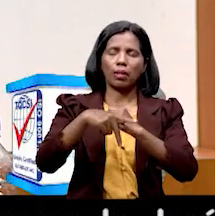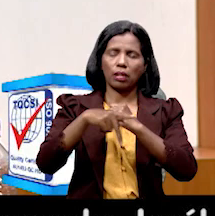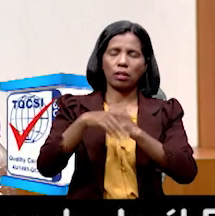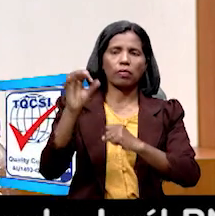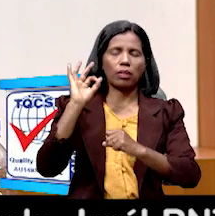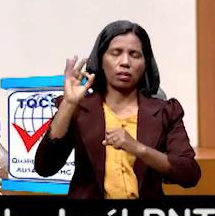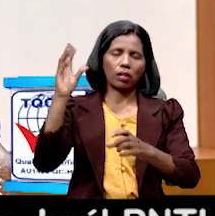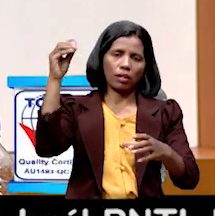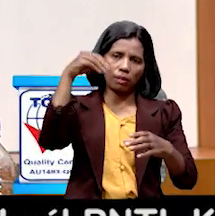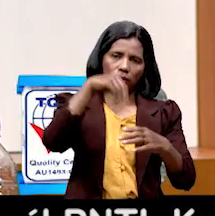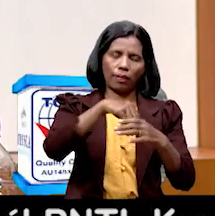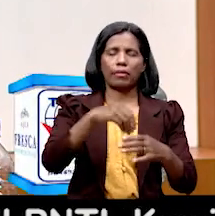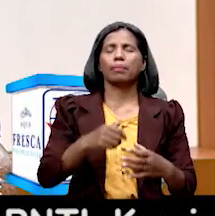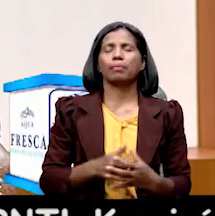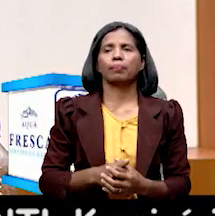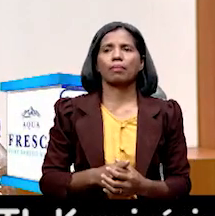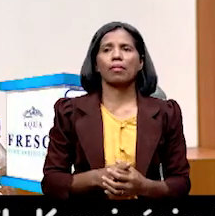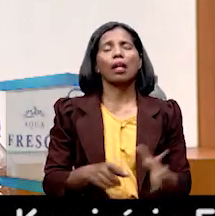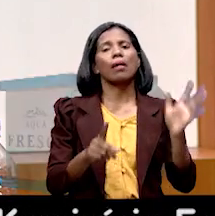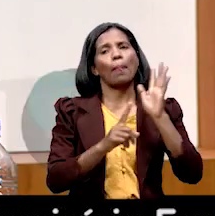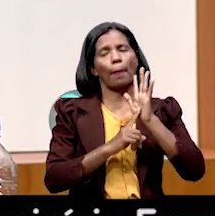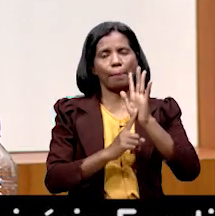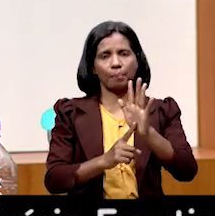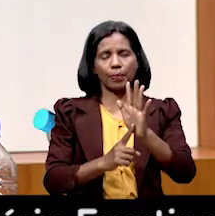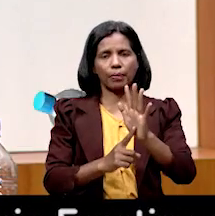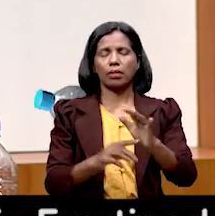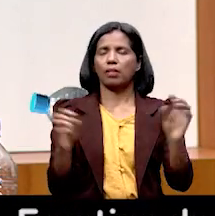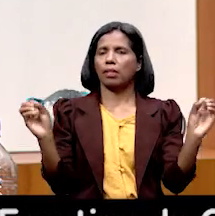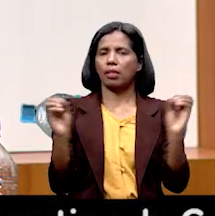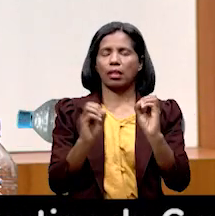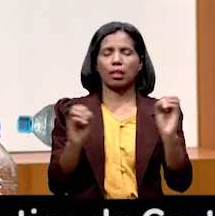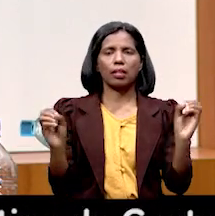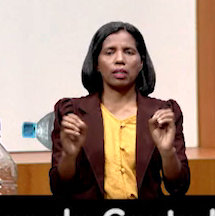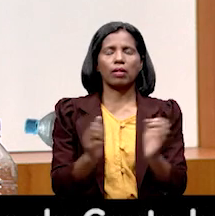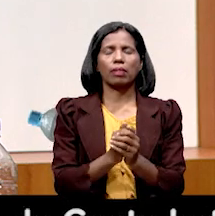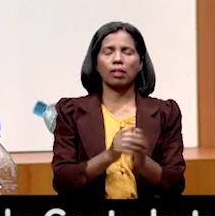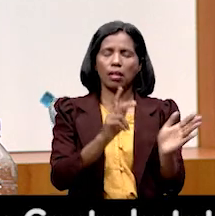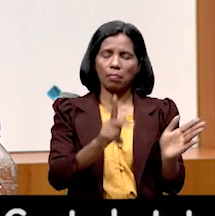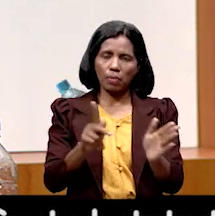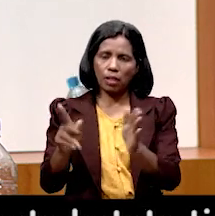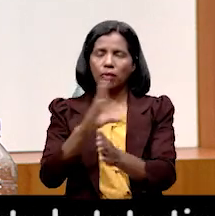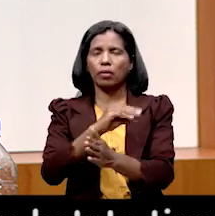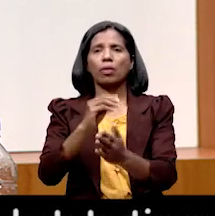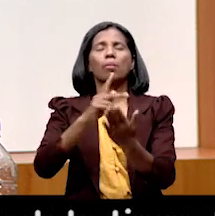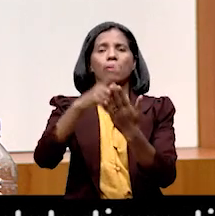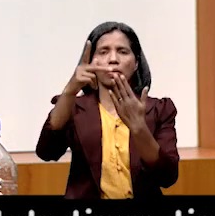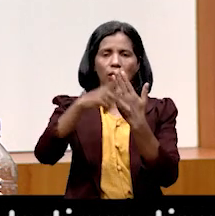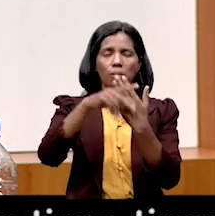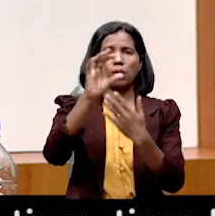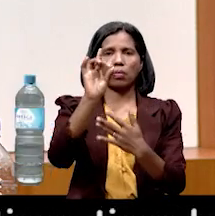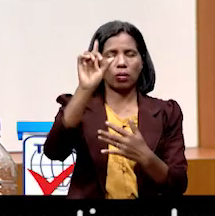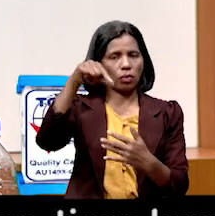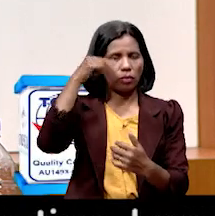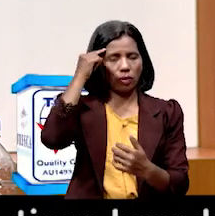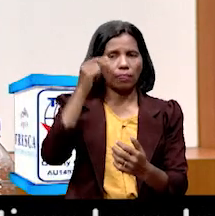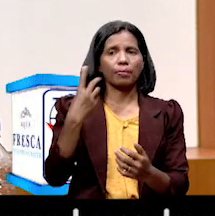ba fale. E idane hatudu katak lai hona sustentabilidade plano no programa oitavo governo ini ya. Nebe